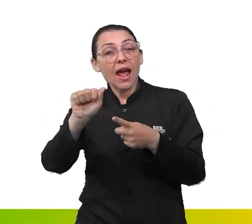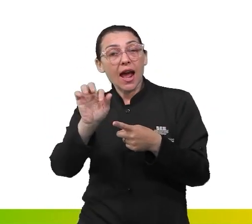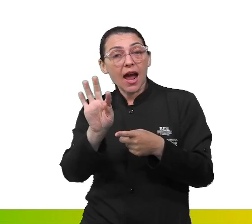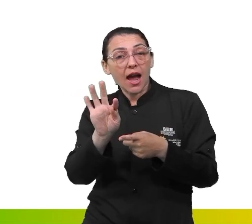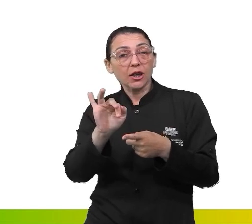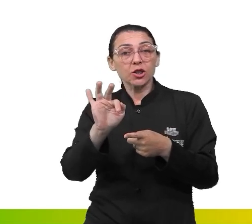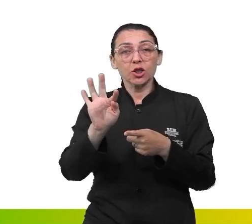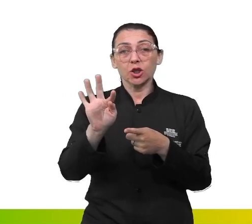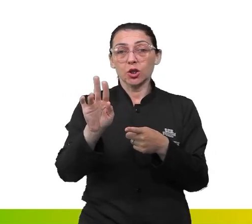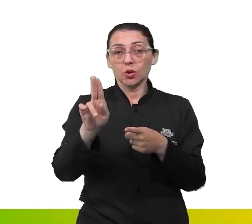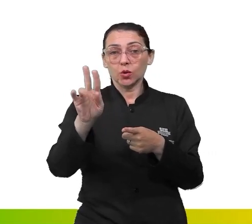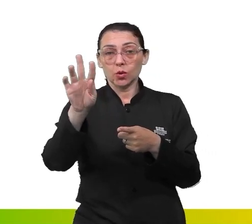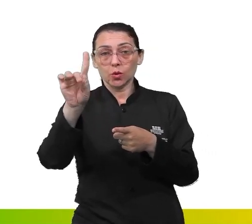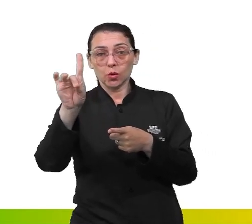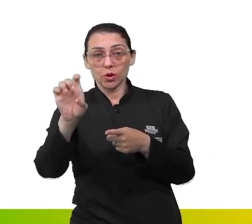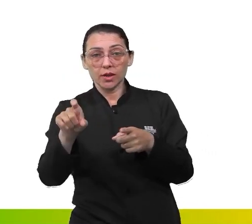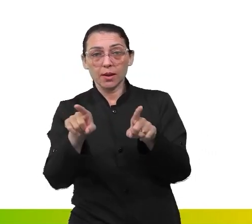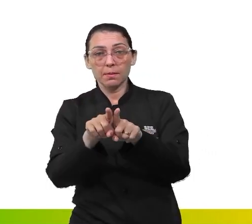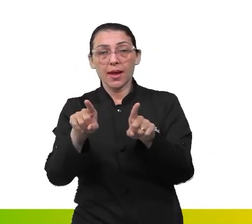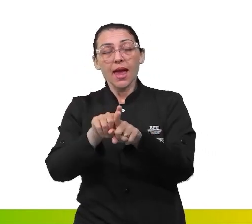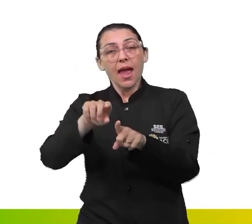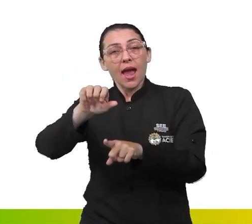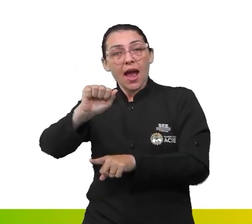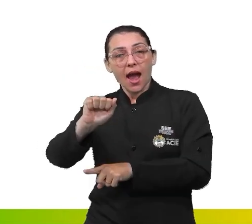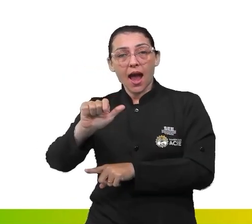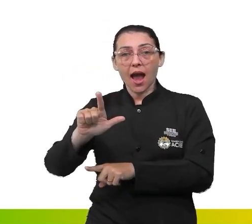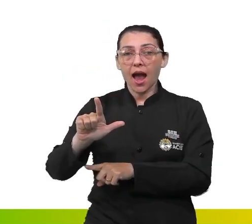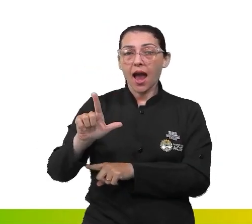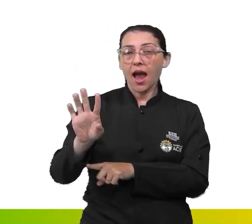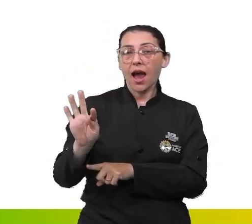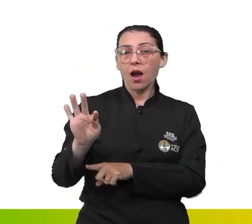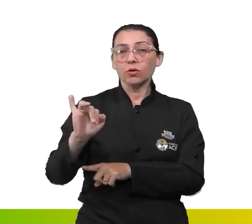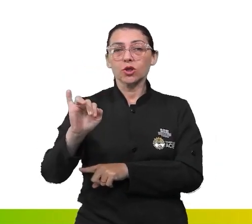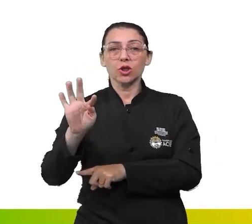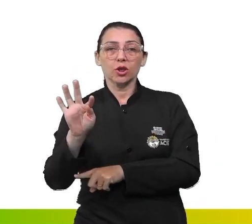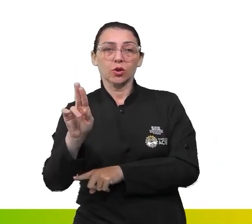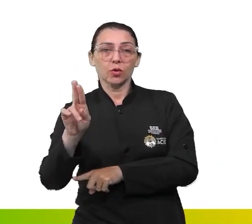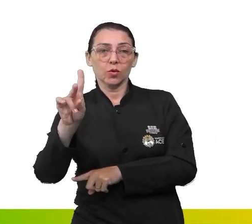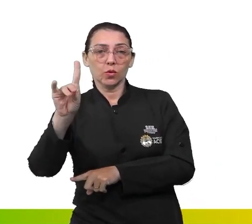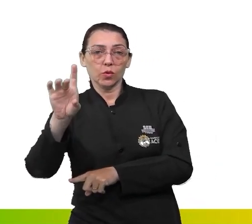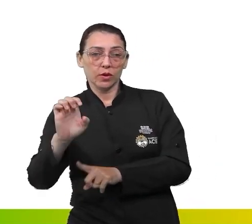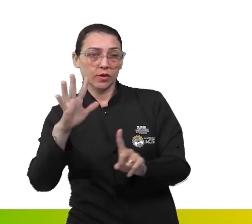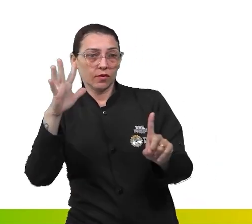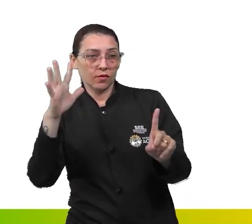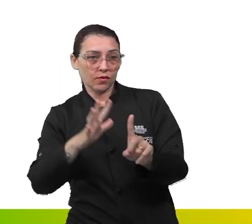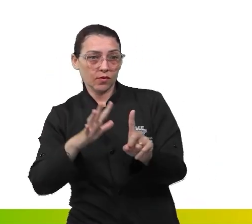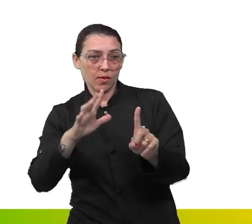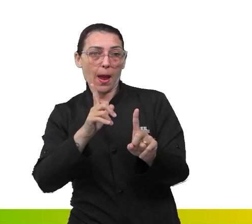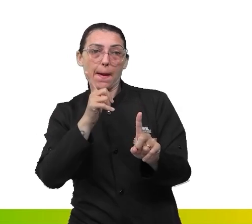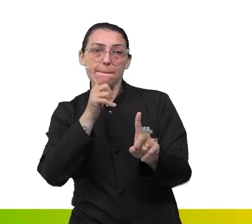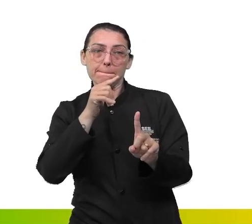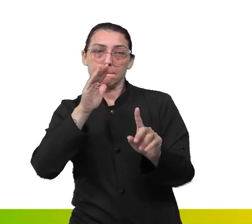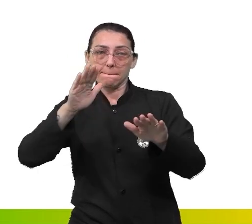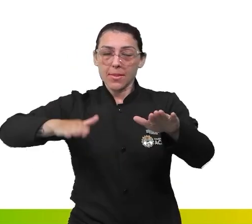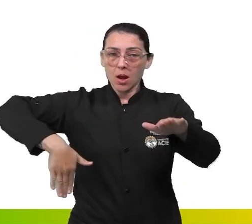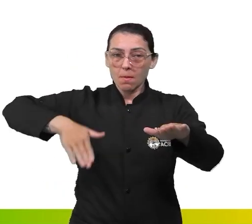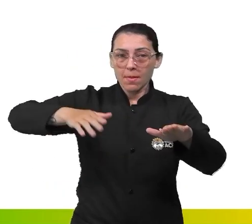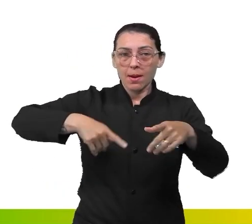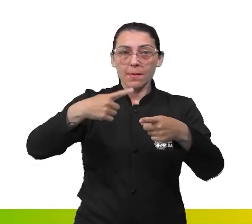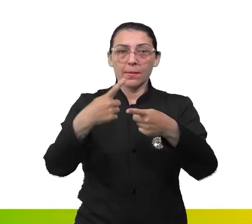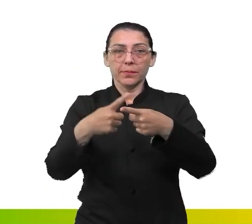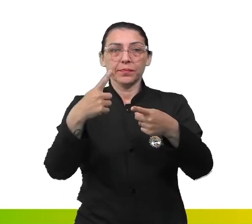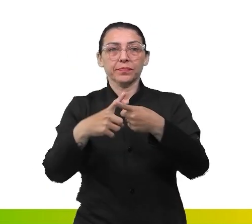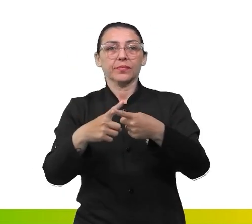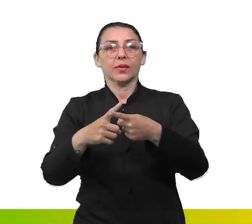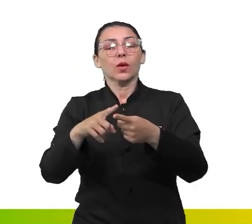e também altitude, tá? Esses processos também vão ser influenciados pelas correntes marítimas, como é o caso aí